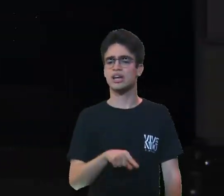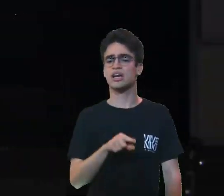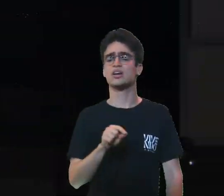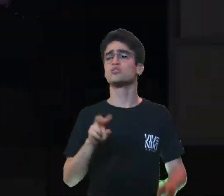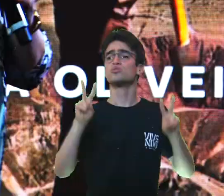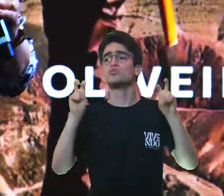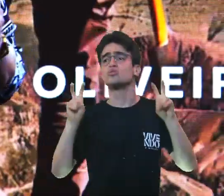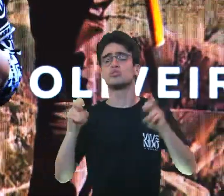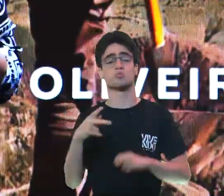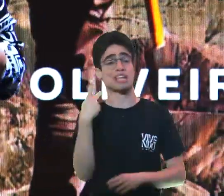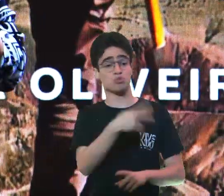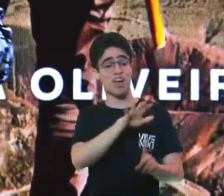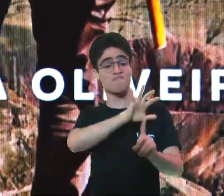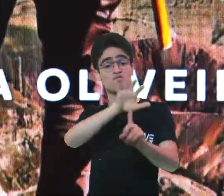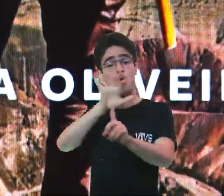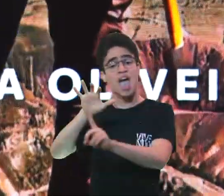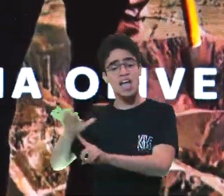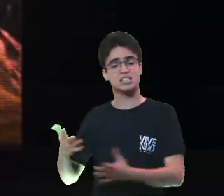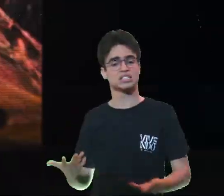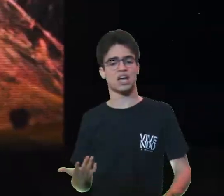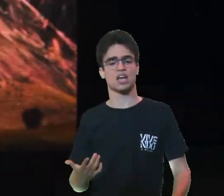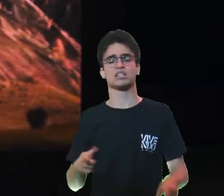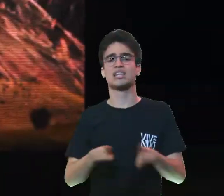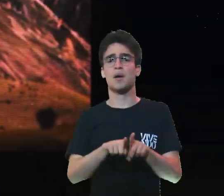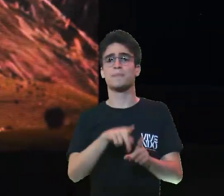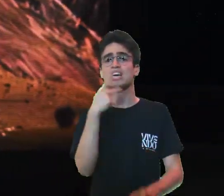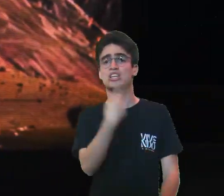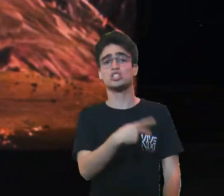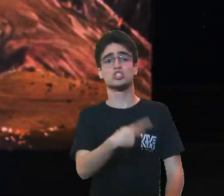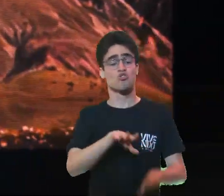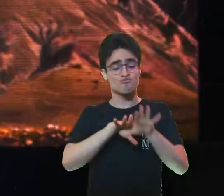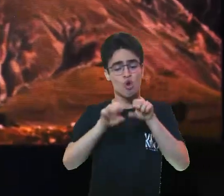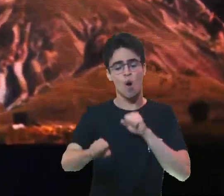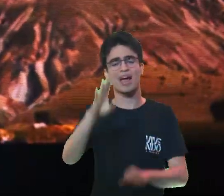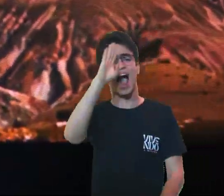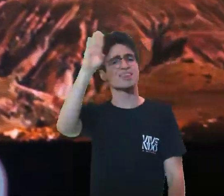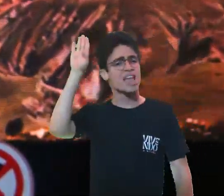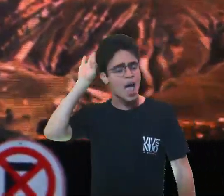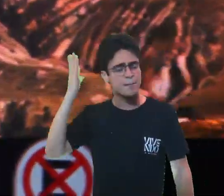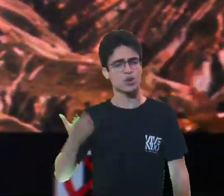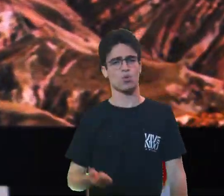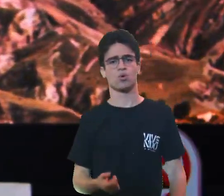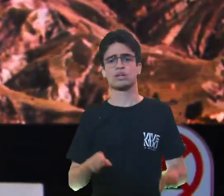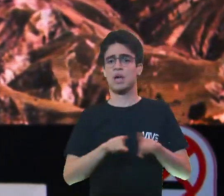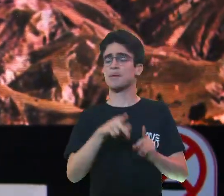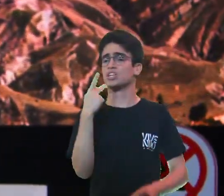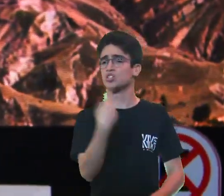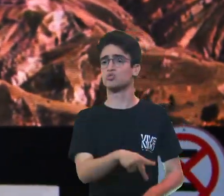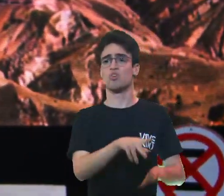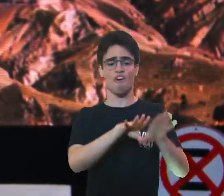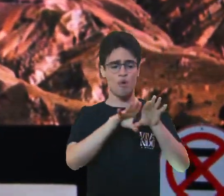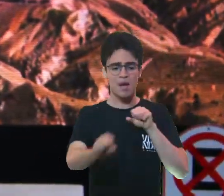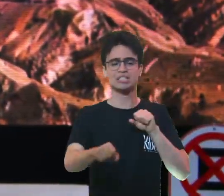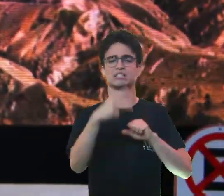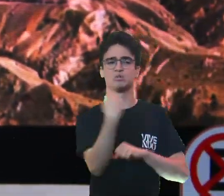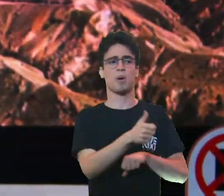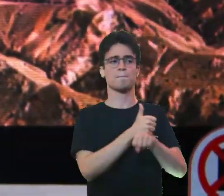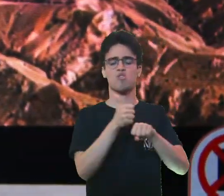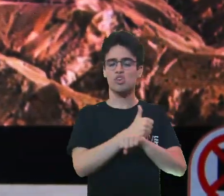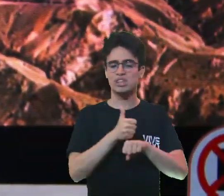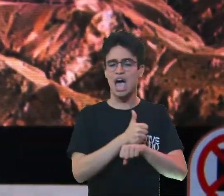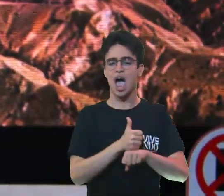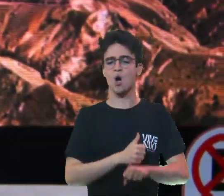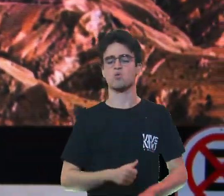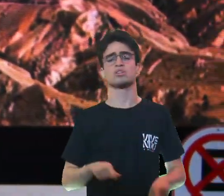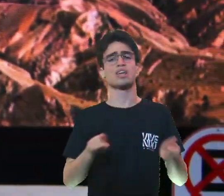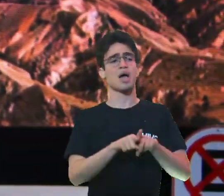da sua influência, a força da sua formação acadêmica, a força da sua formação profissional, a força